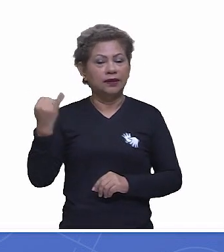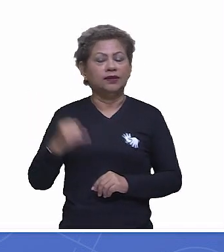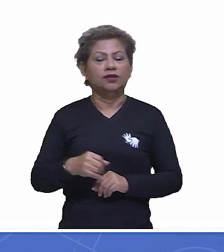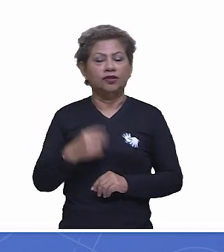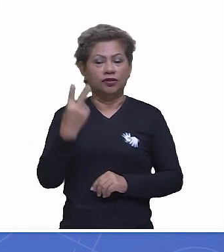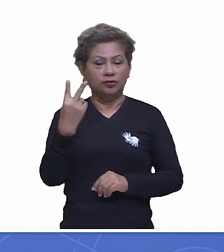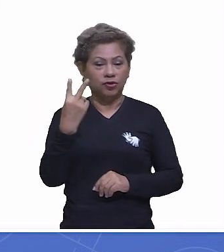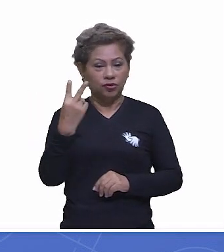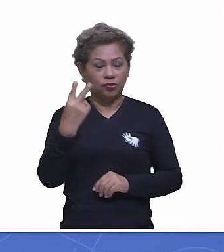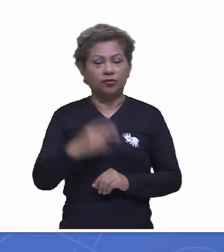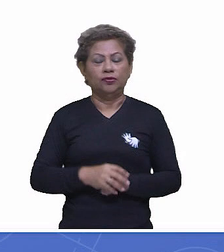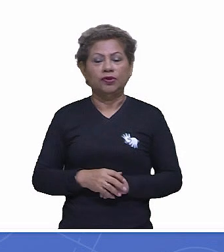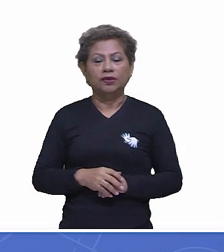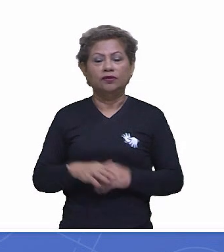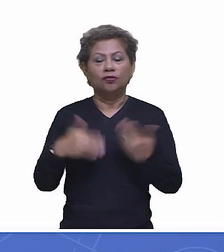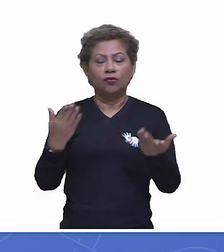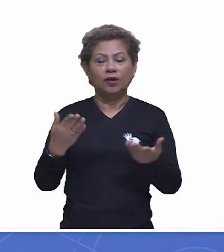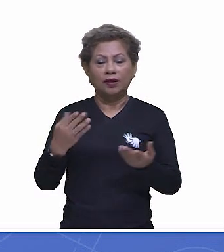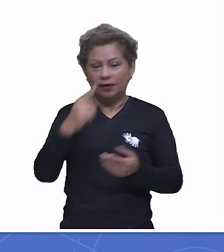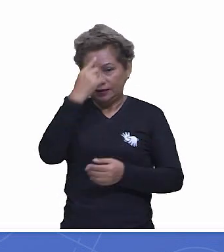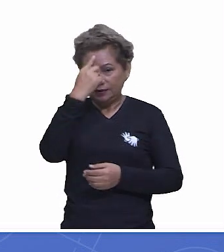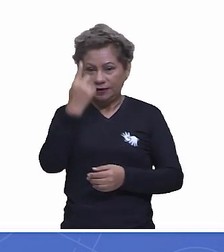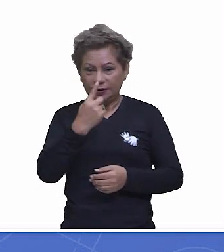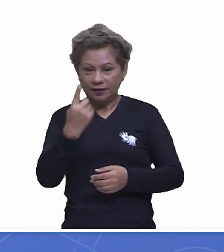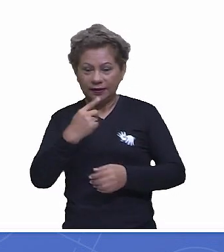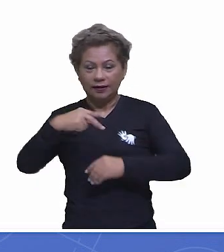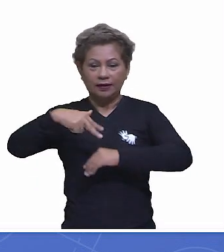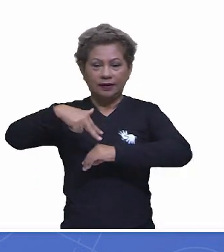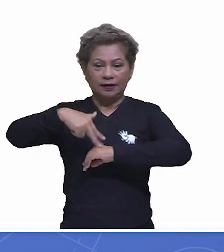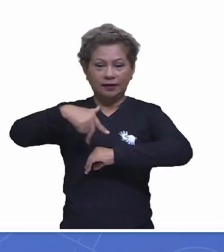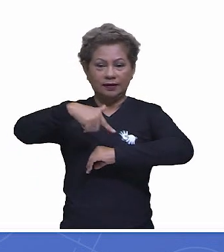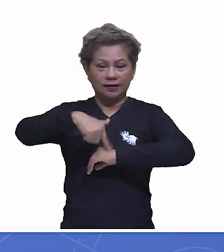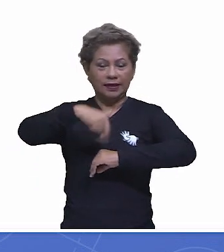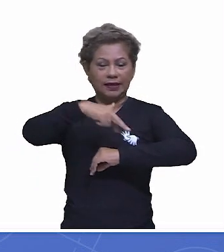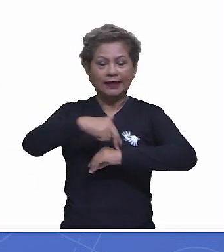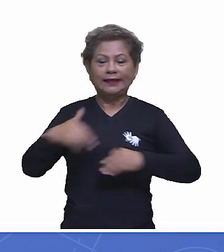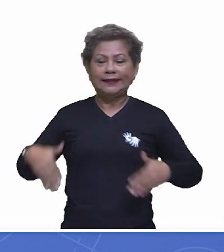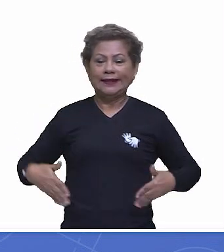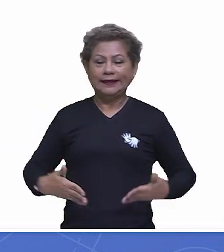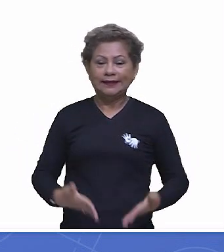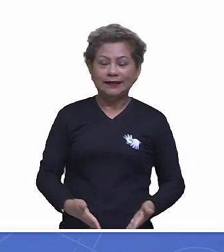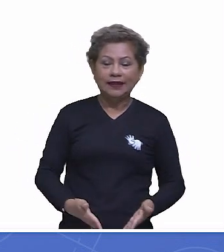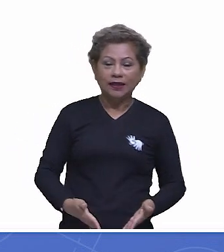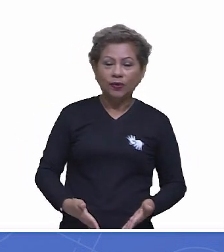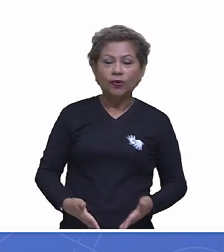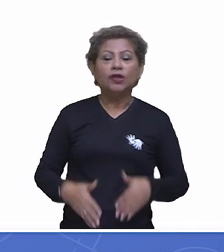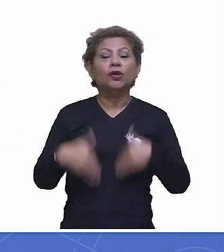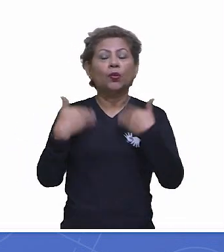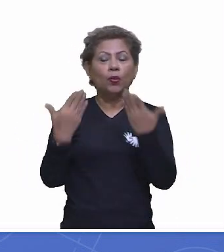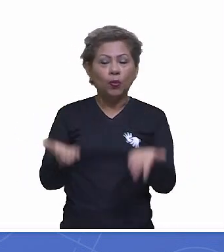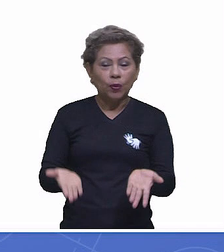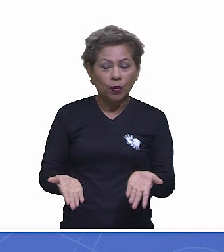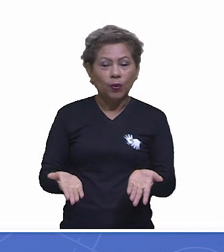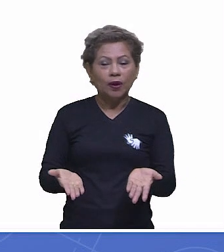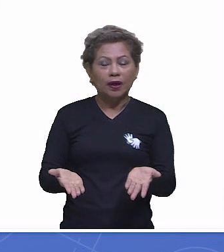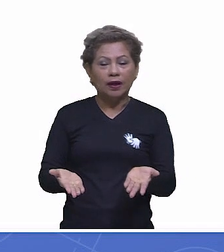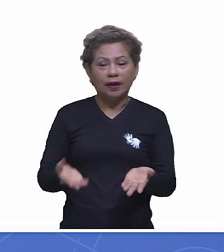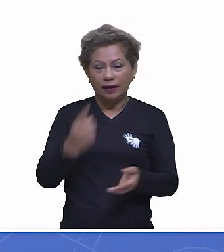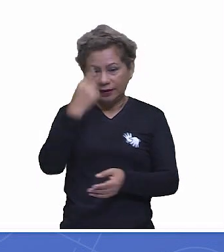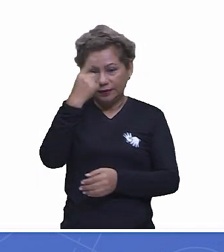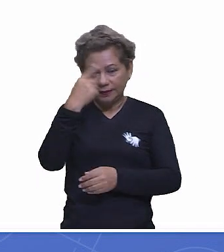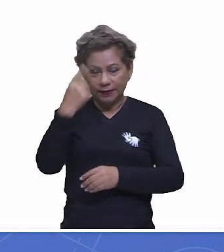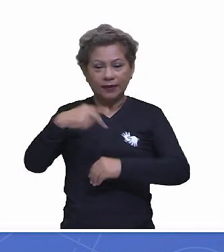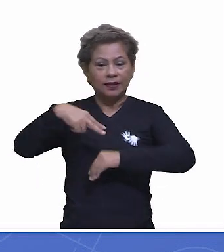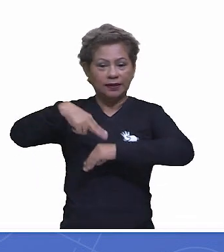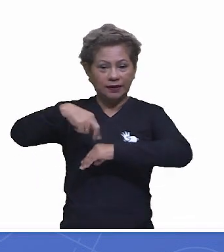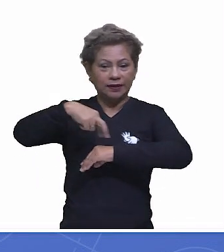tá? Então nós temos aí algumas informações acerca do texto e você deveria encontrar aí qual delas não é uma marca